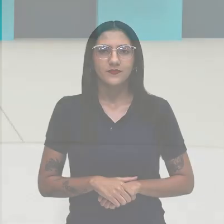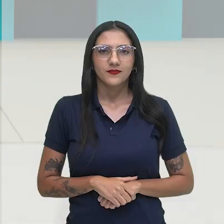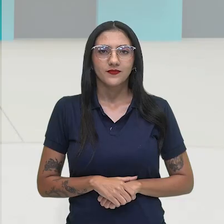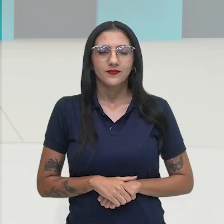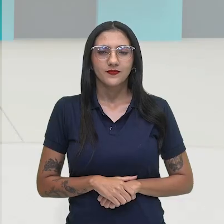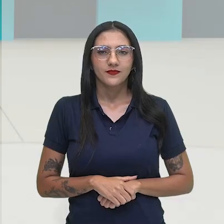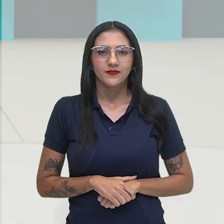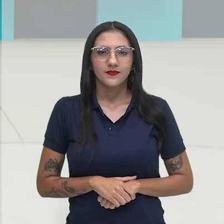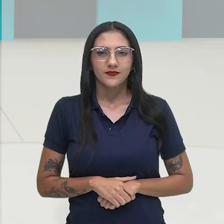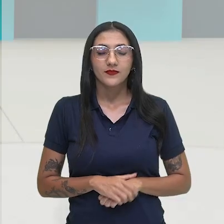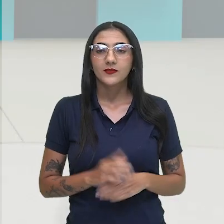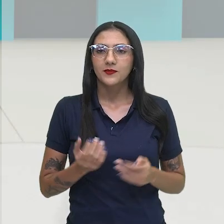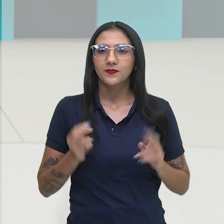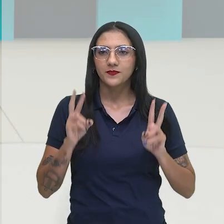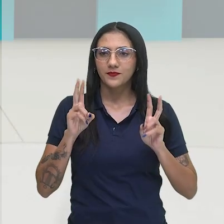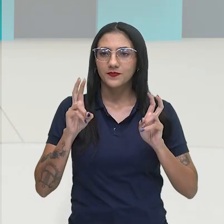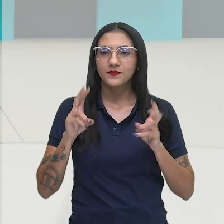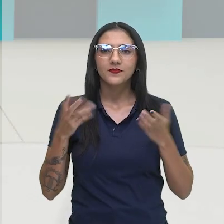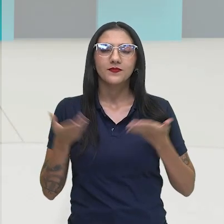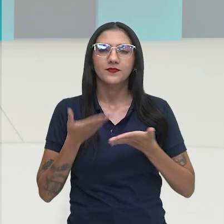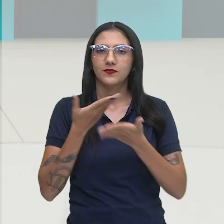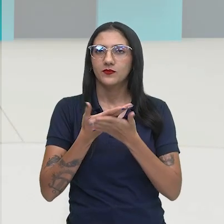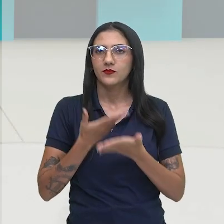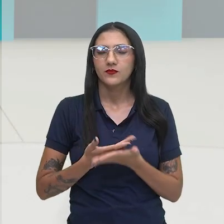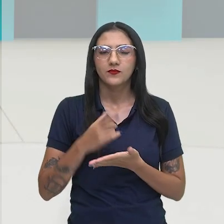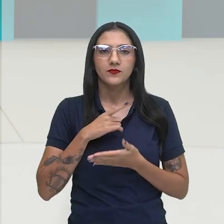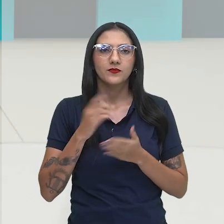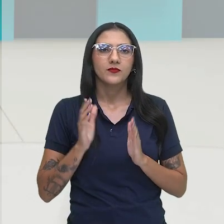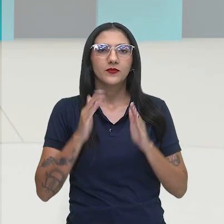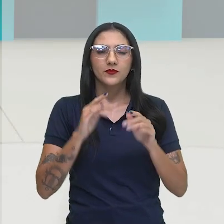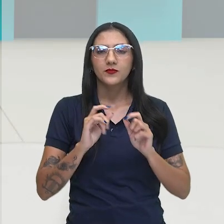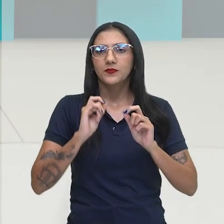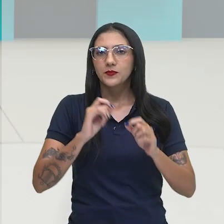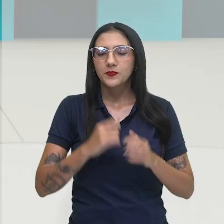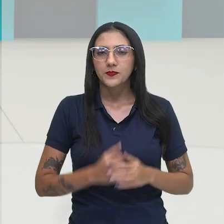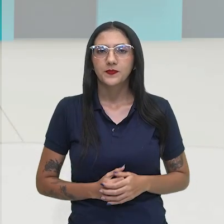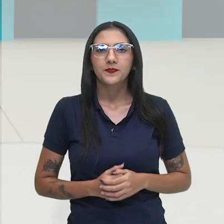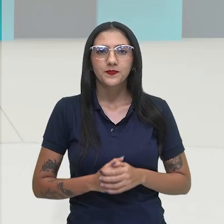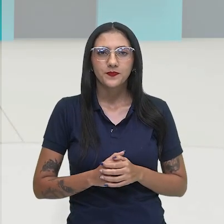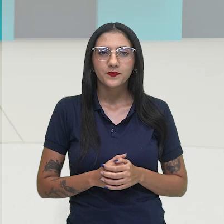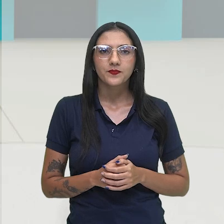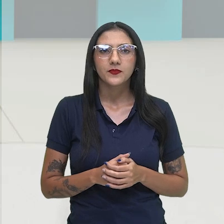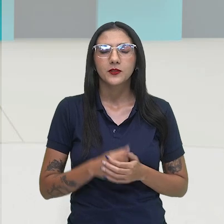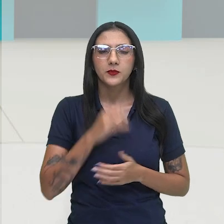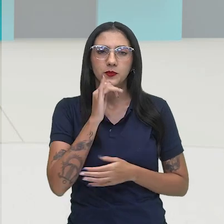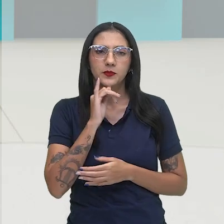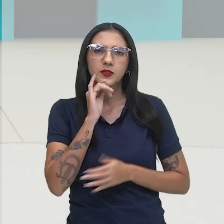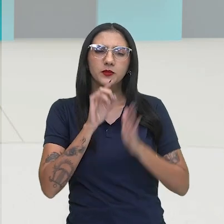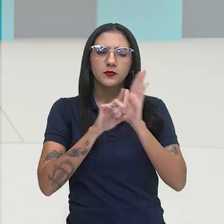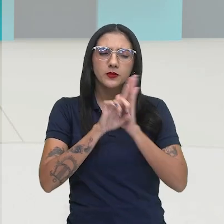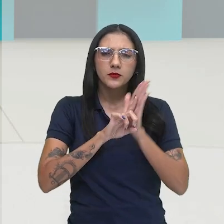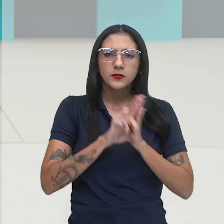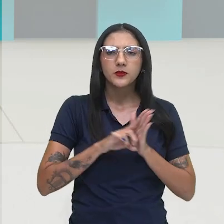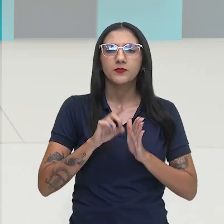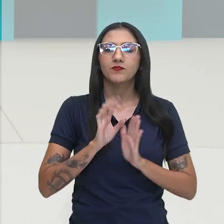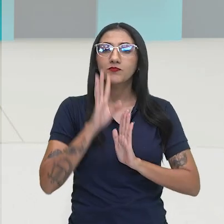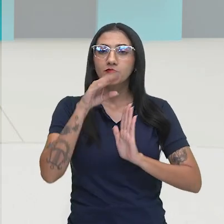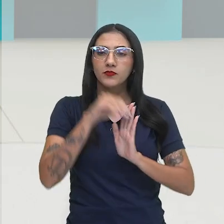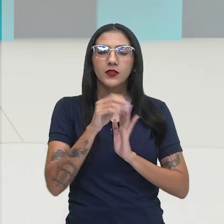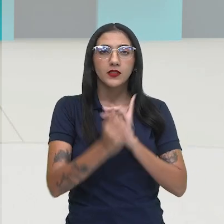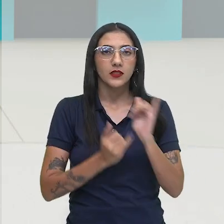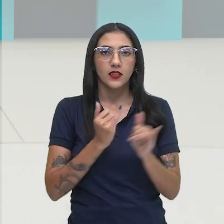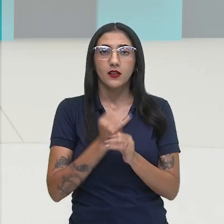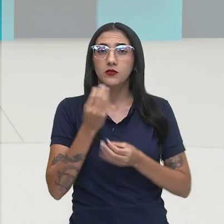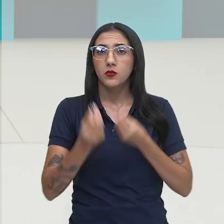Bem, o tema da nossa aula, então, vai versar, vai margear aí as buscas na internet, Como que nós fazemos